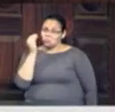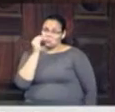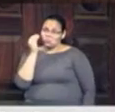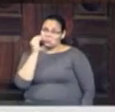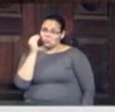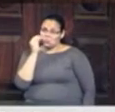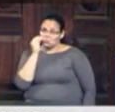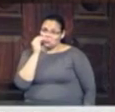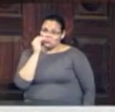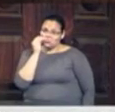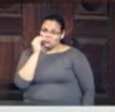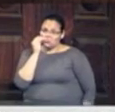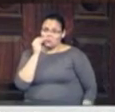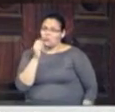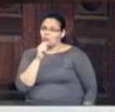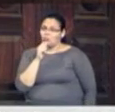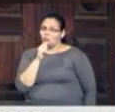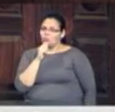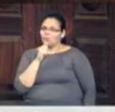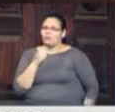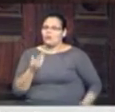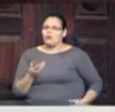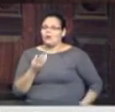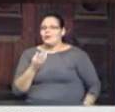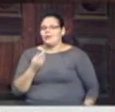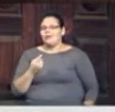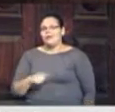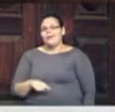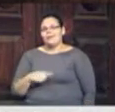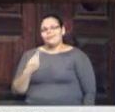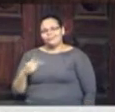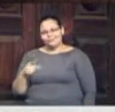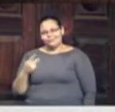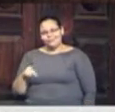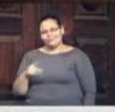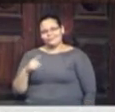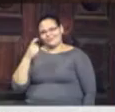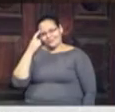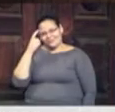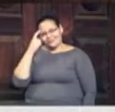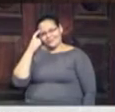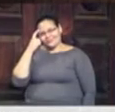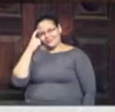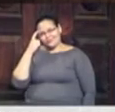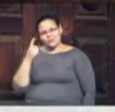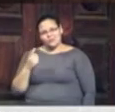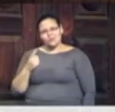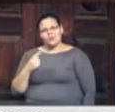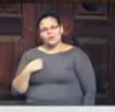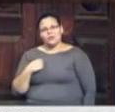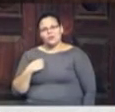tal. Não existiu bom senso de quem o escreveu.